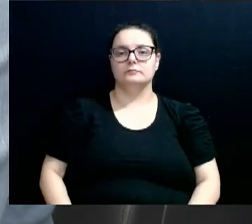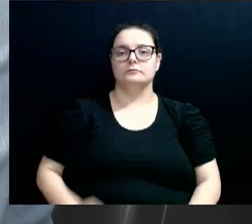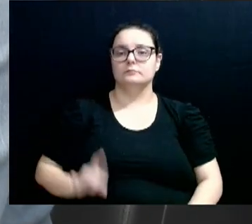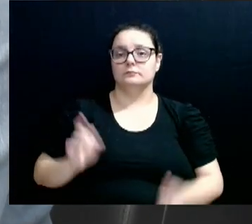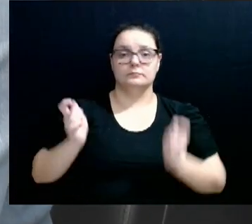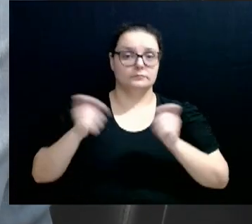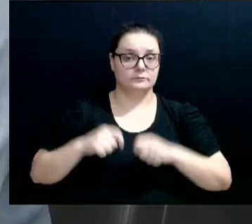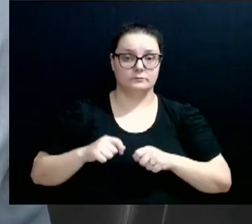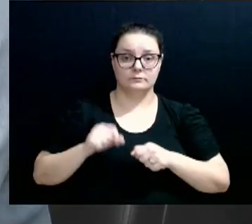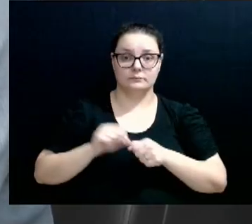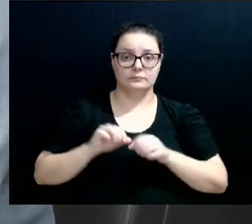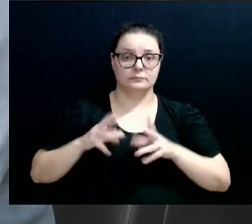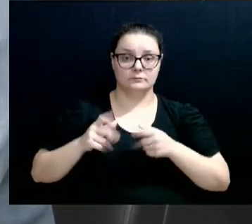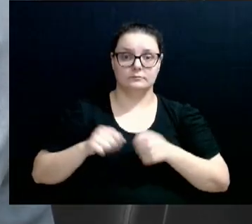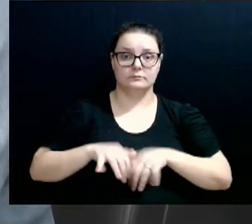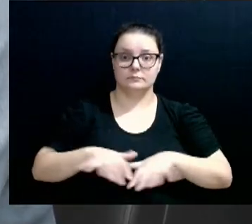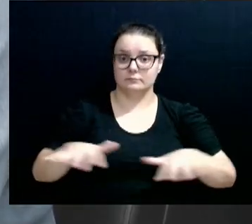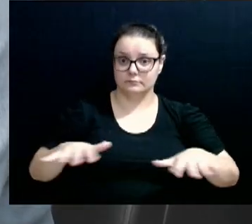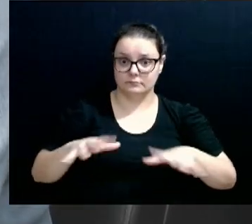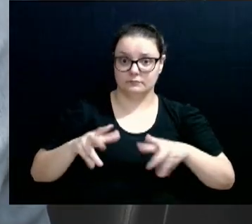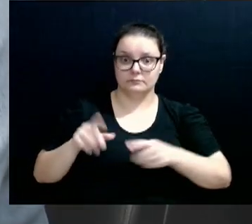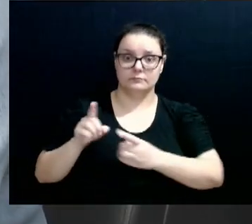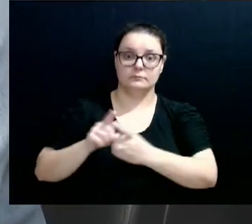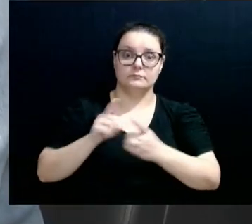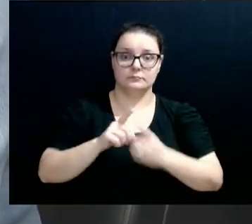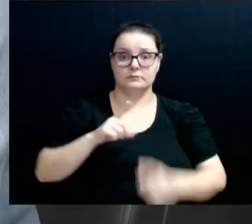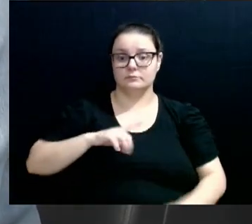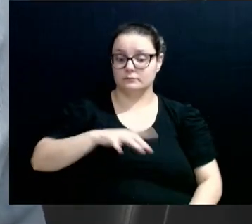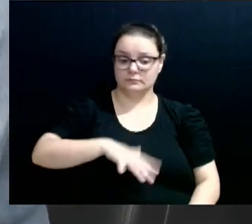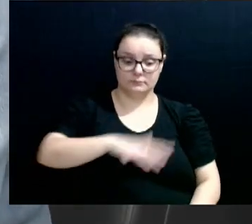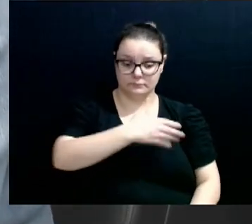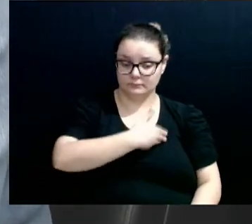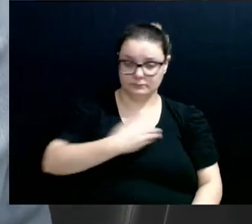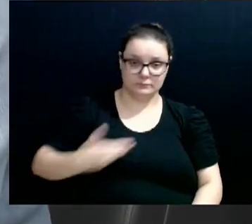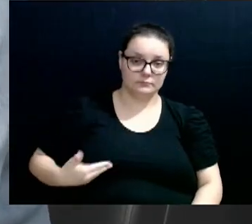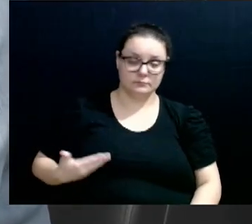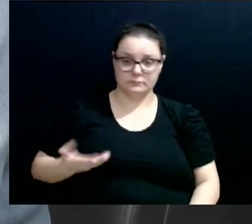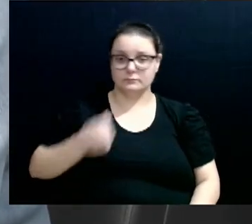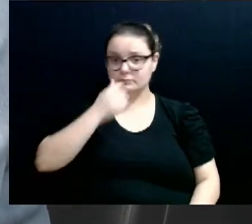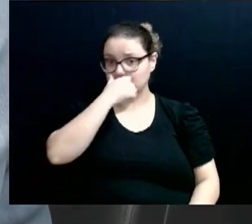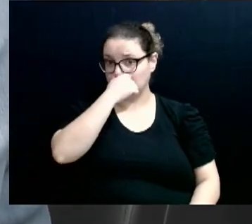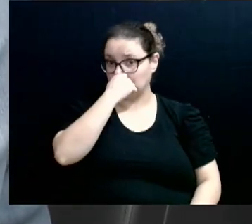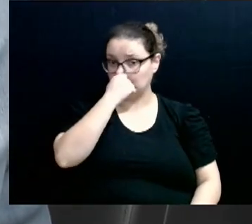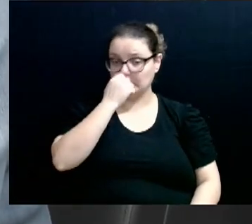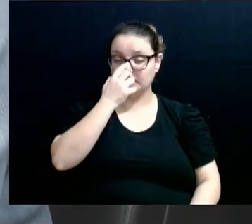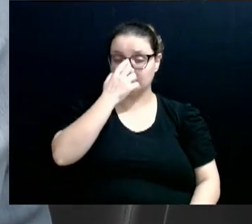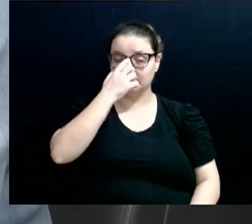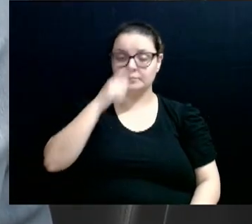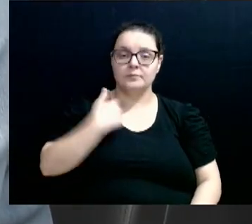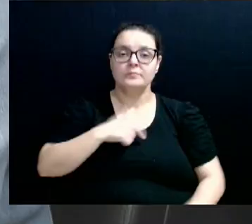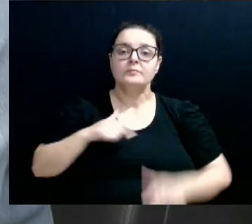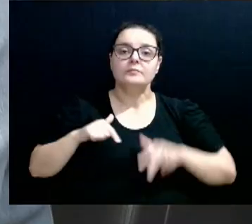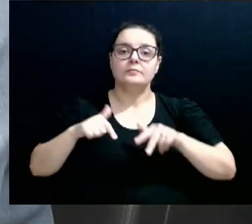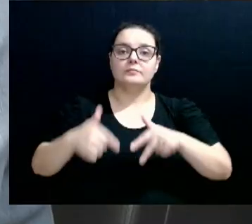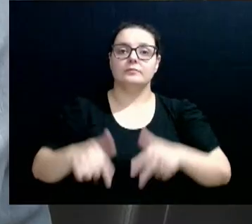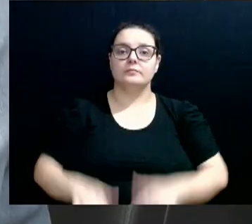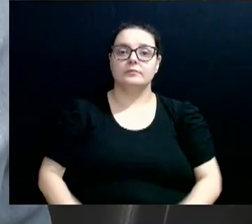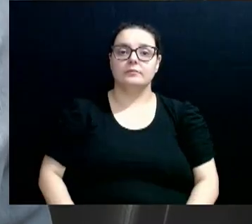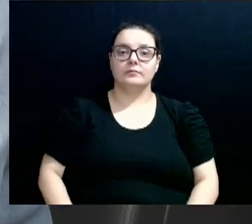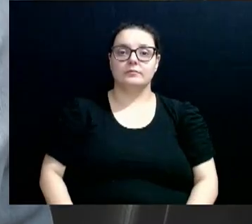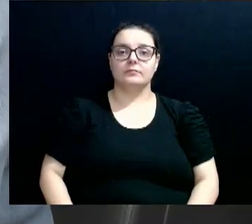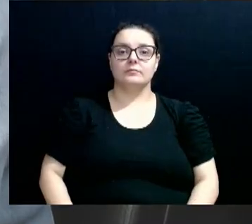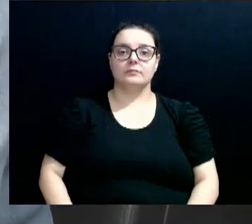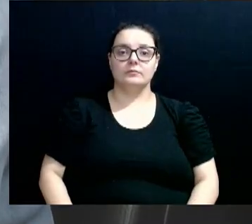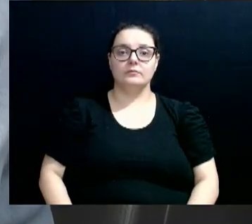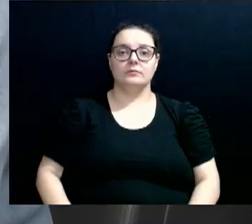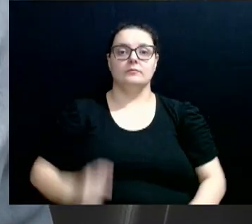porque existe o setor público, né? Onde a gente atua sem, na verdade, a preocupação